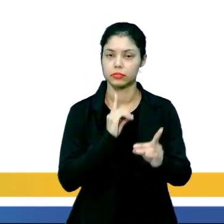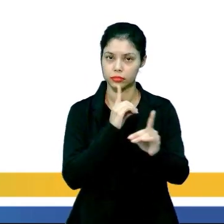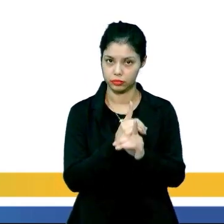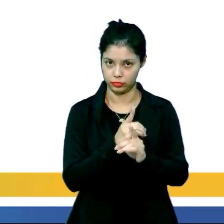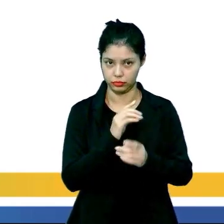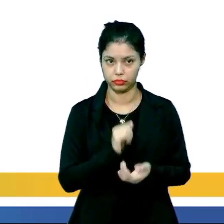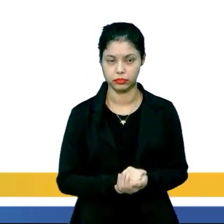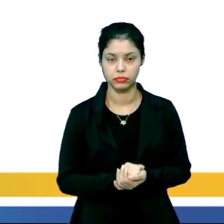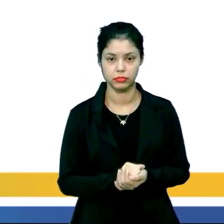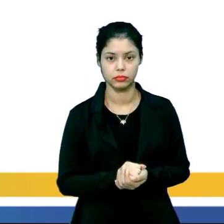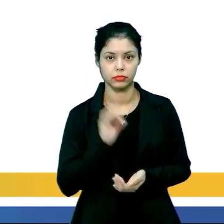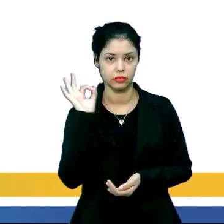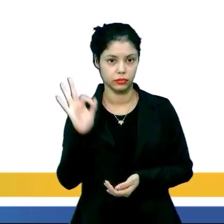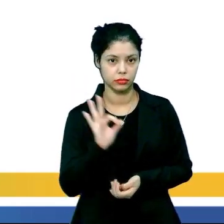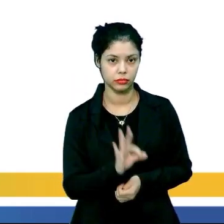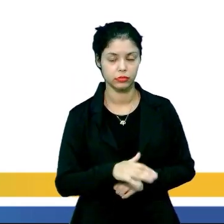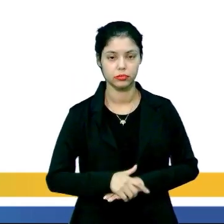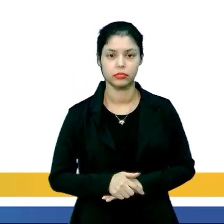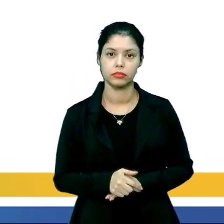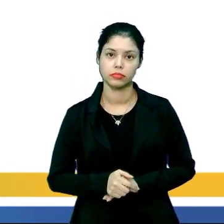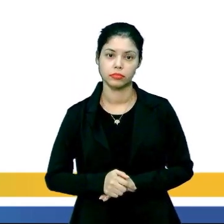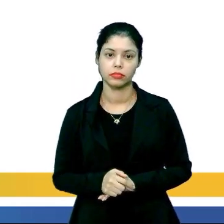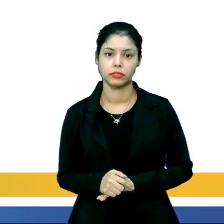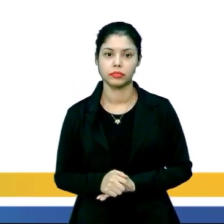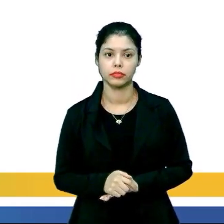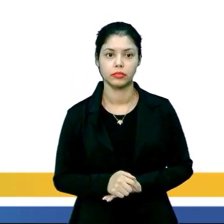a taxa percentual.